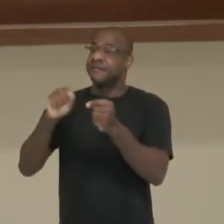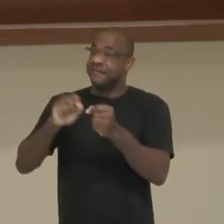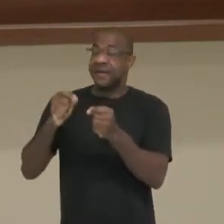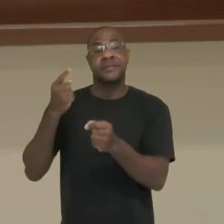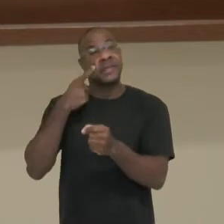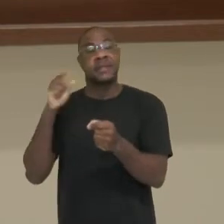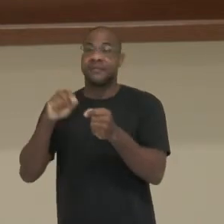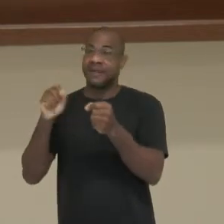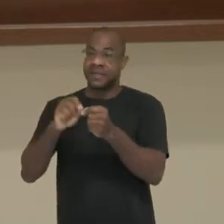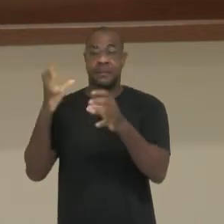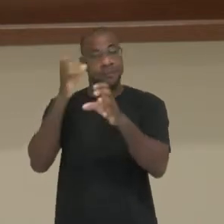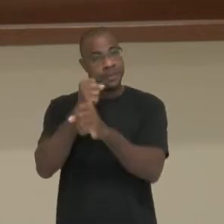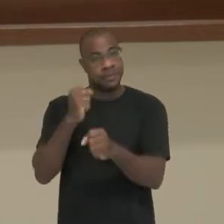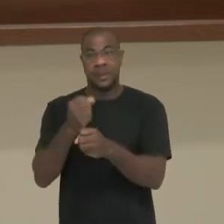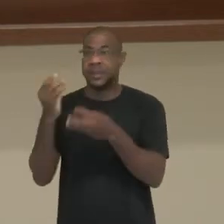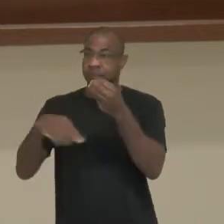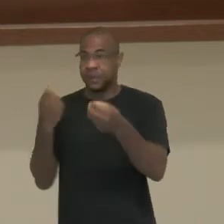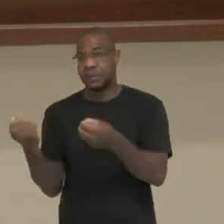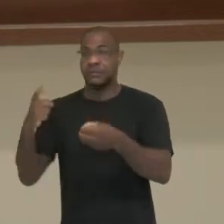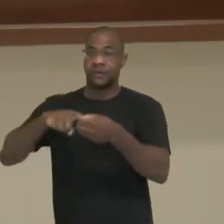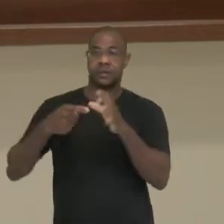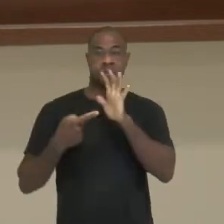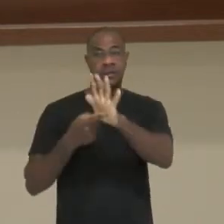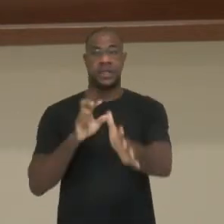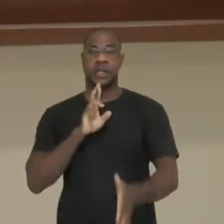retornamos aí com a resolução completa.